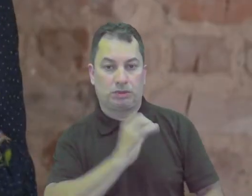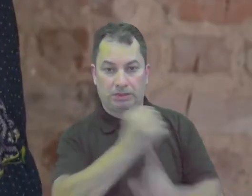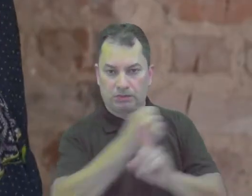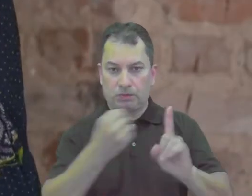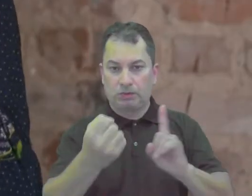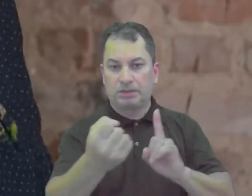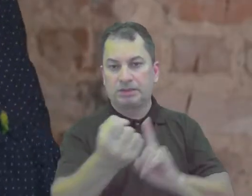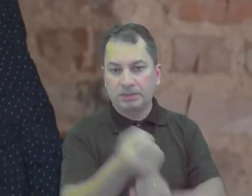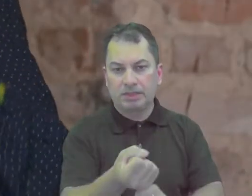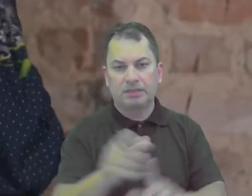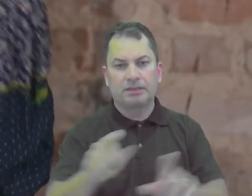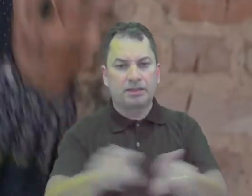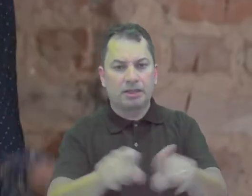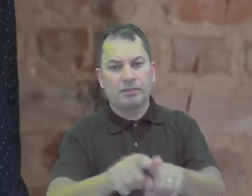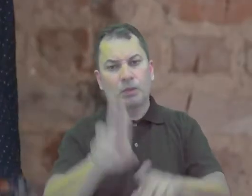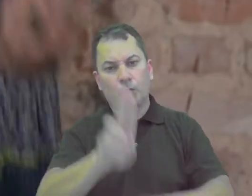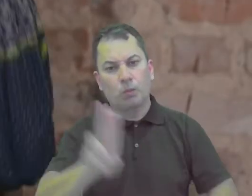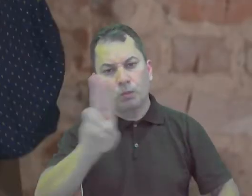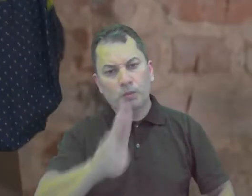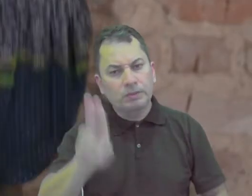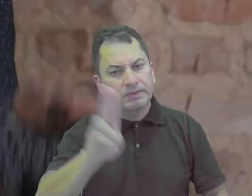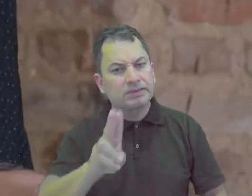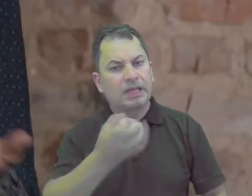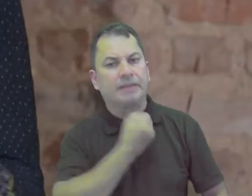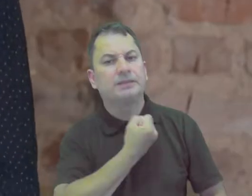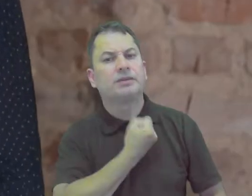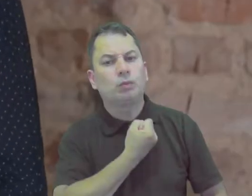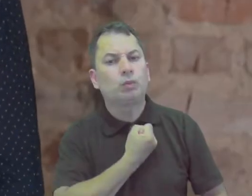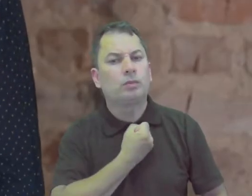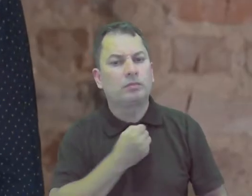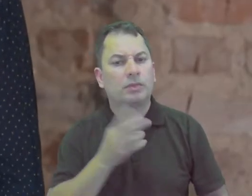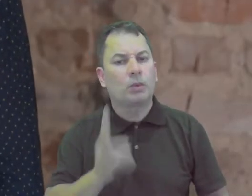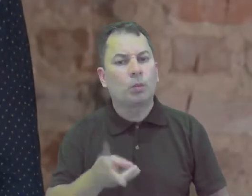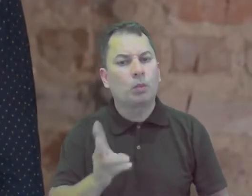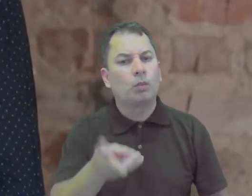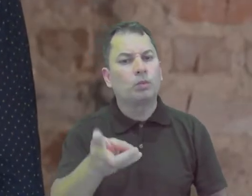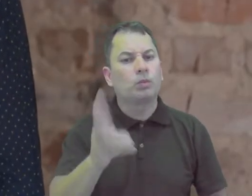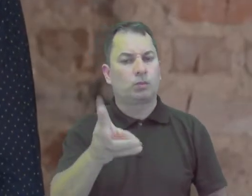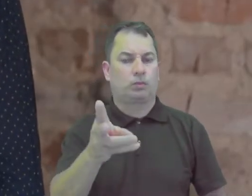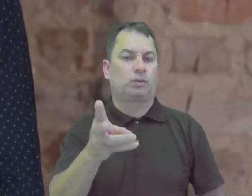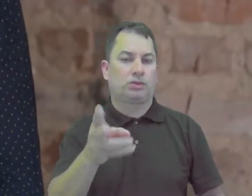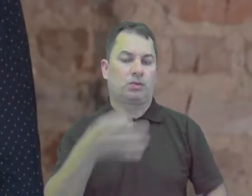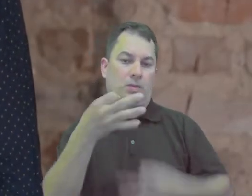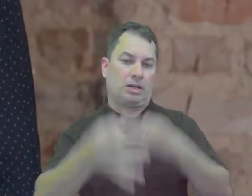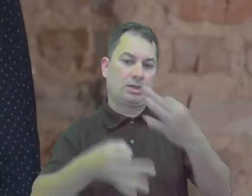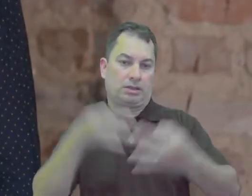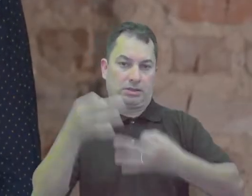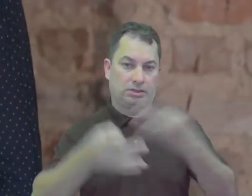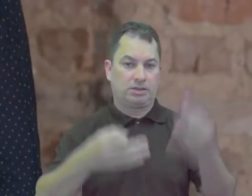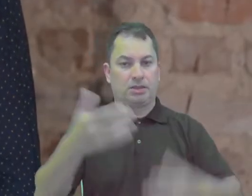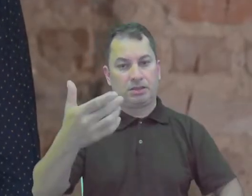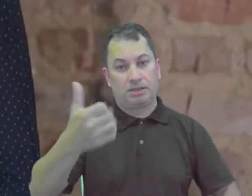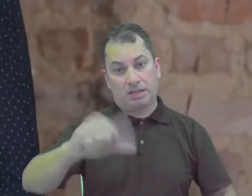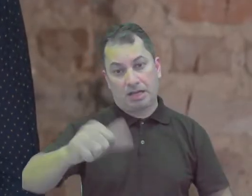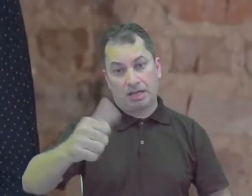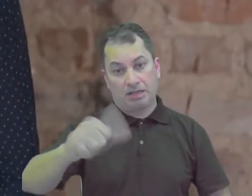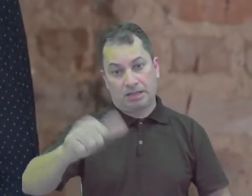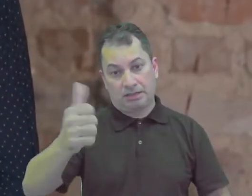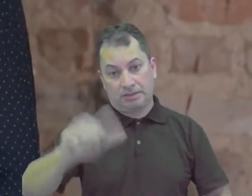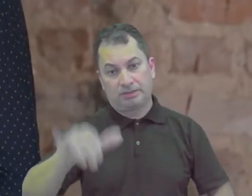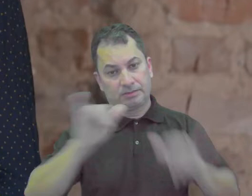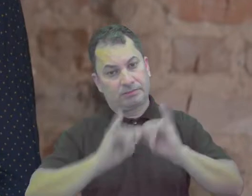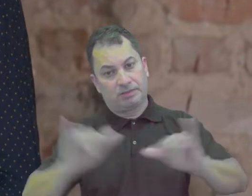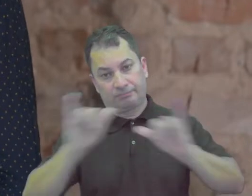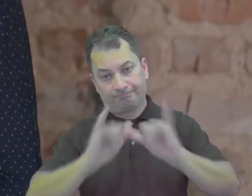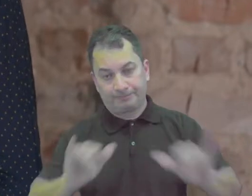uso desses dados, né, para poder criticar e dar continuidade para análise dessas